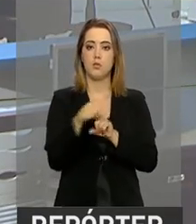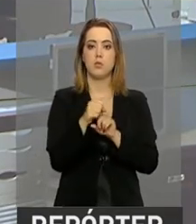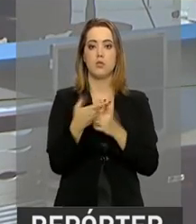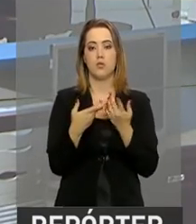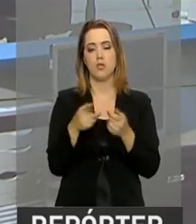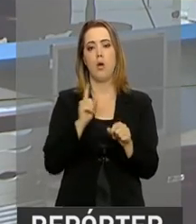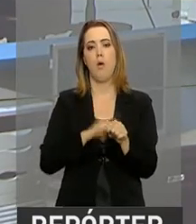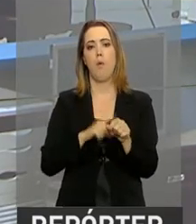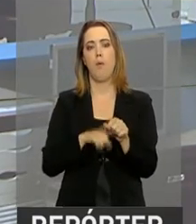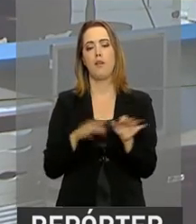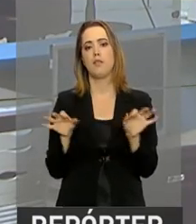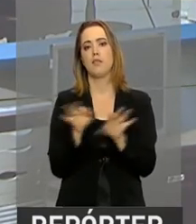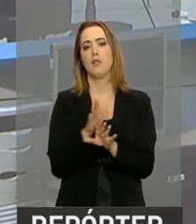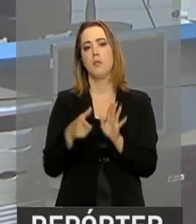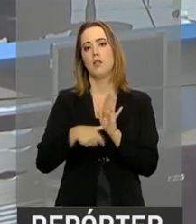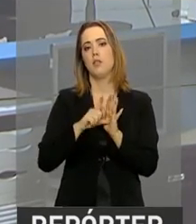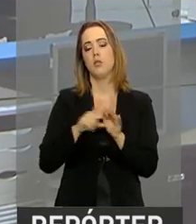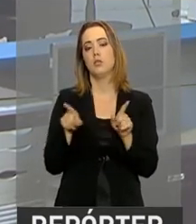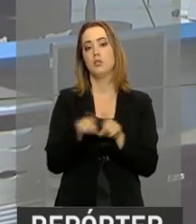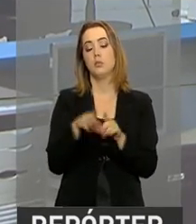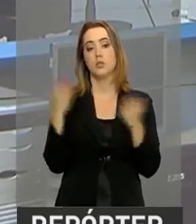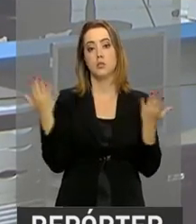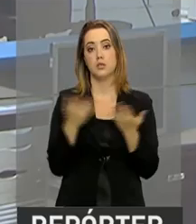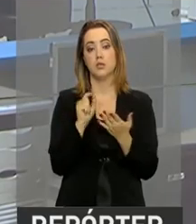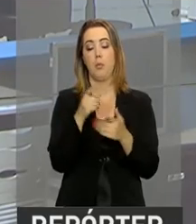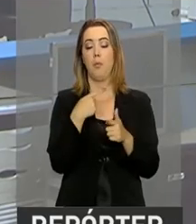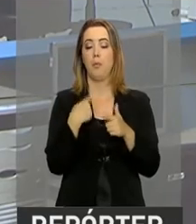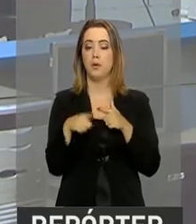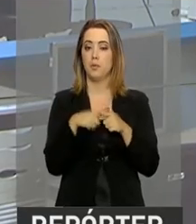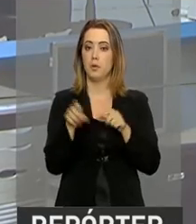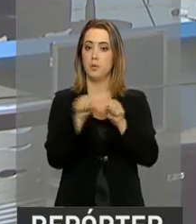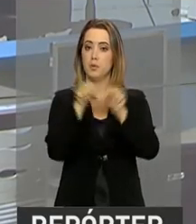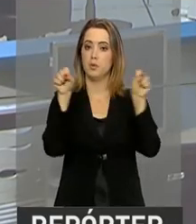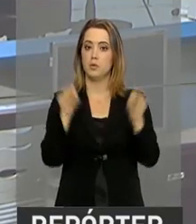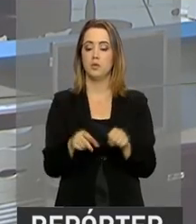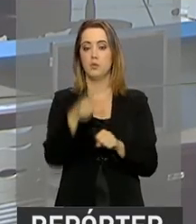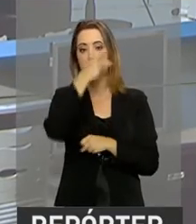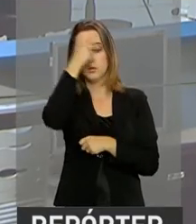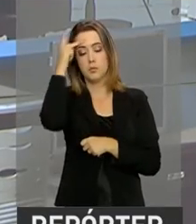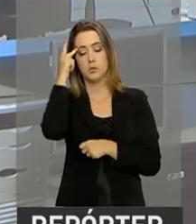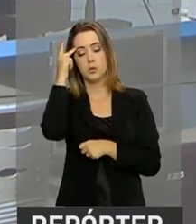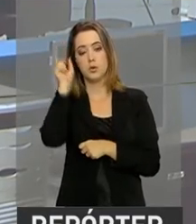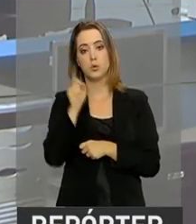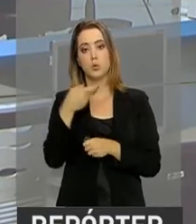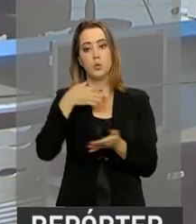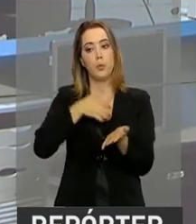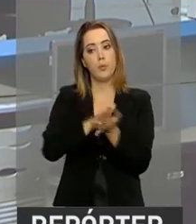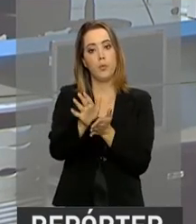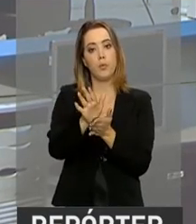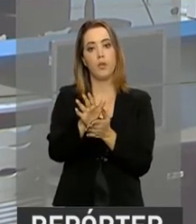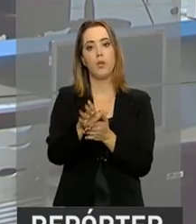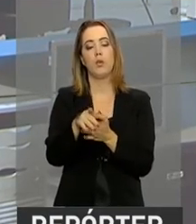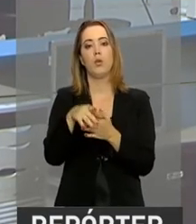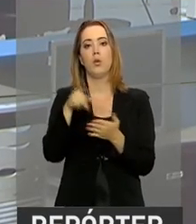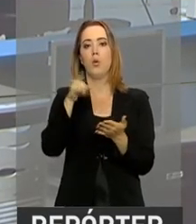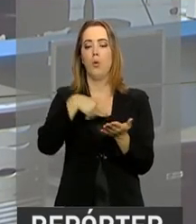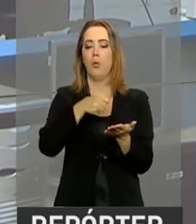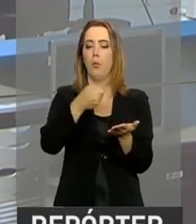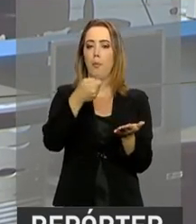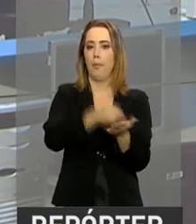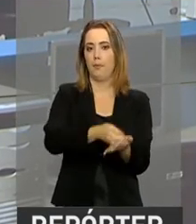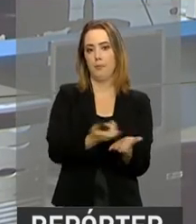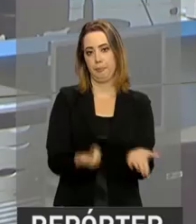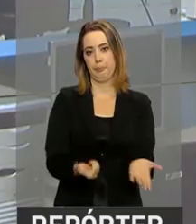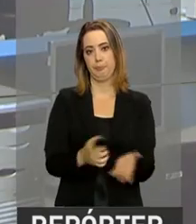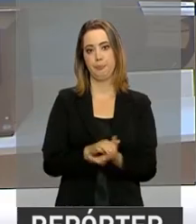venceria ontem, mas, segundo a Receita Federal, problemas no sistema impediram que alguns empregadores imprimissem o boleto para efetuar o